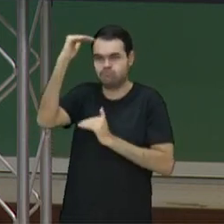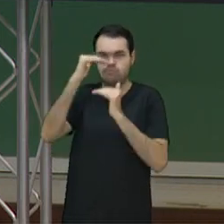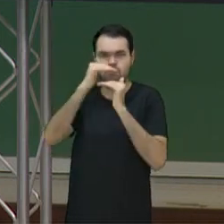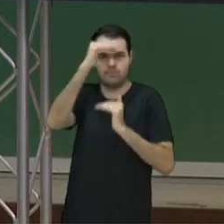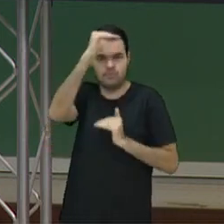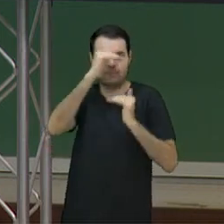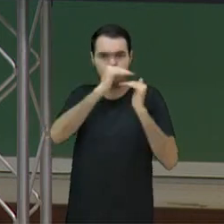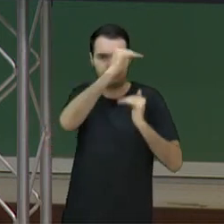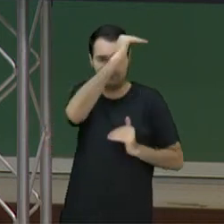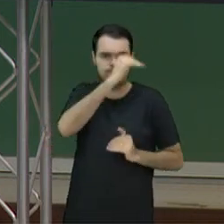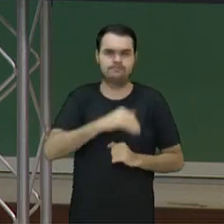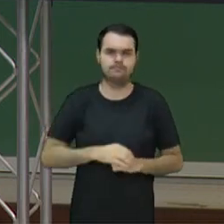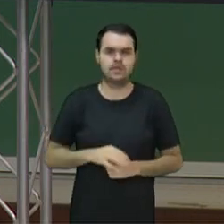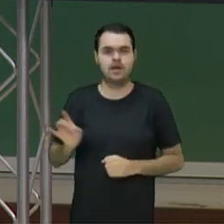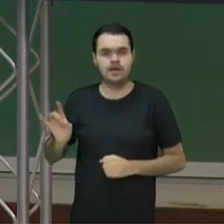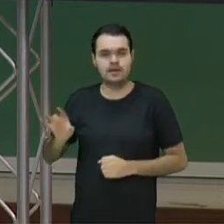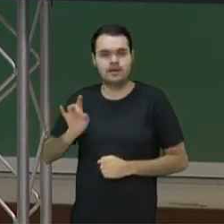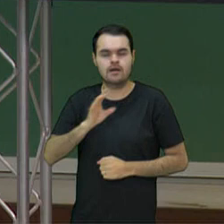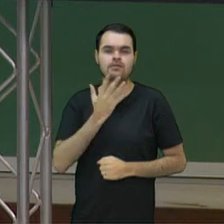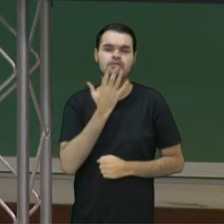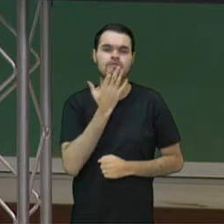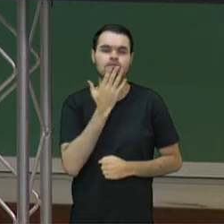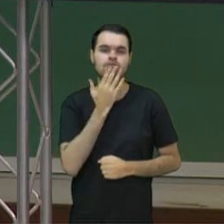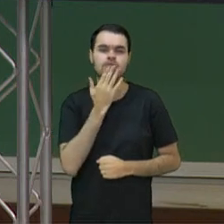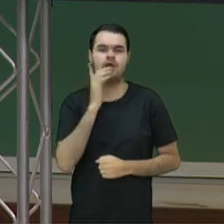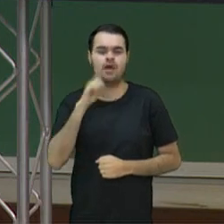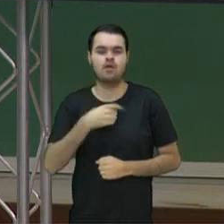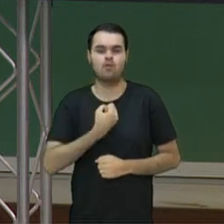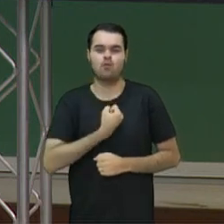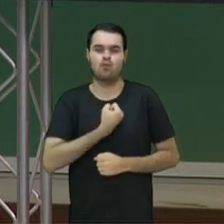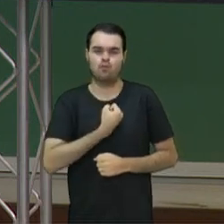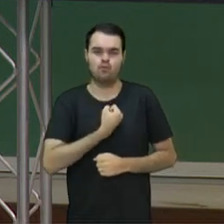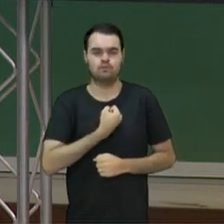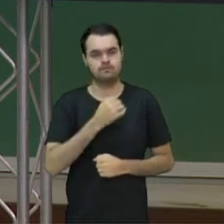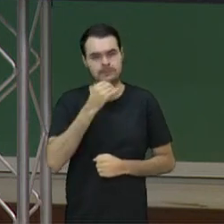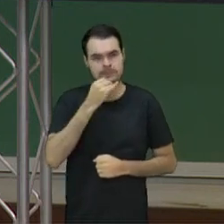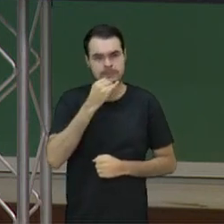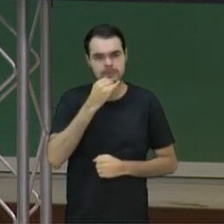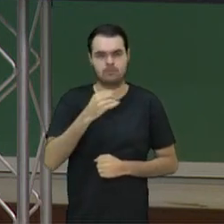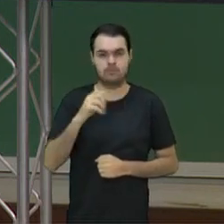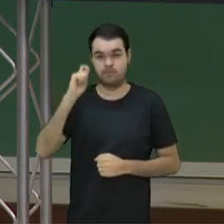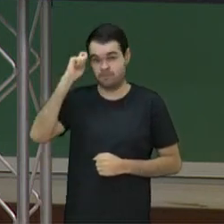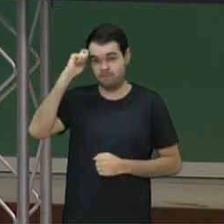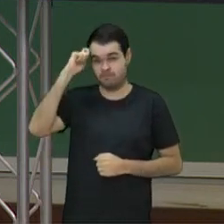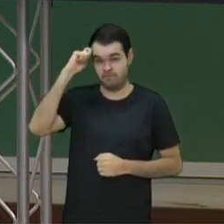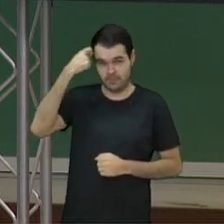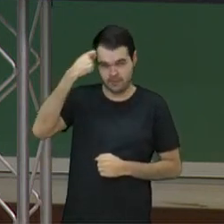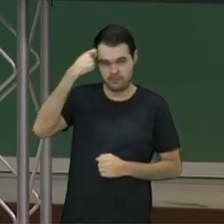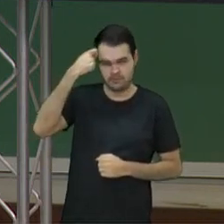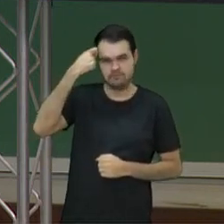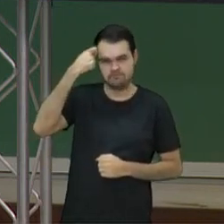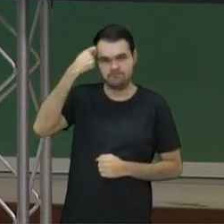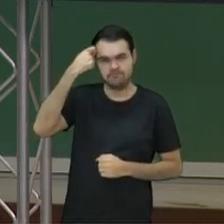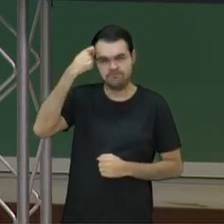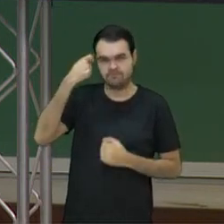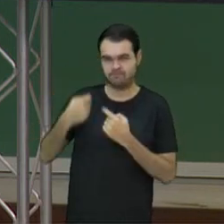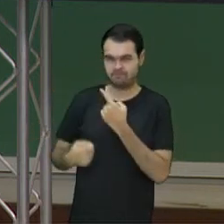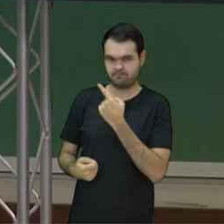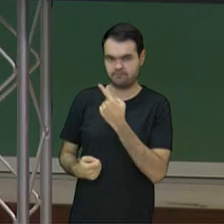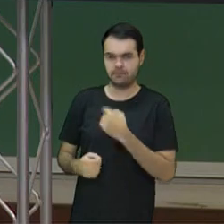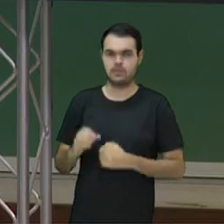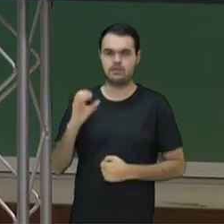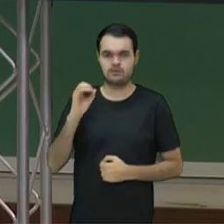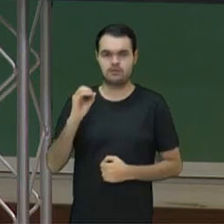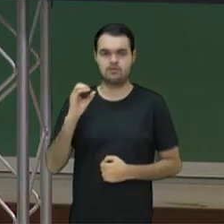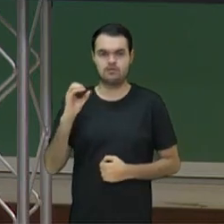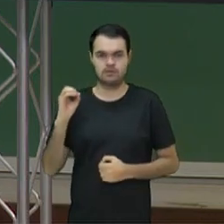quantidade de lista. E cada cor representa um valor aqui, por exemplo, o preto. Aqui o preto é